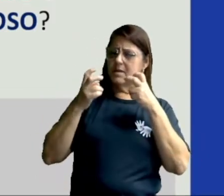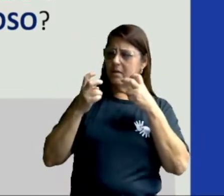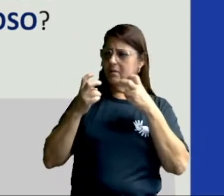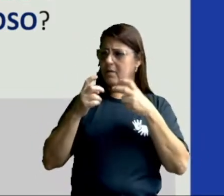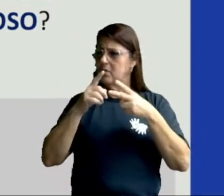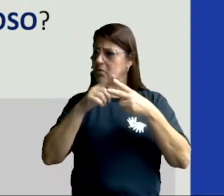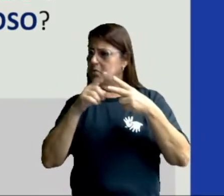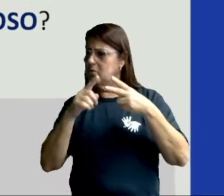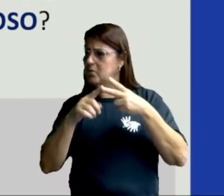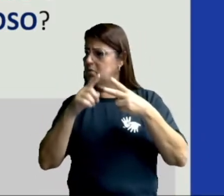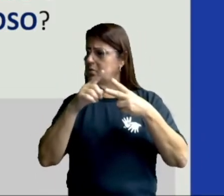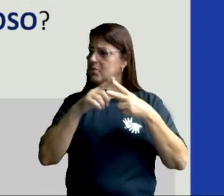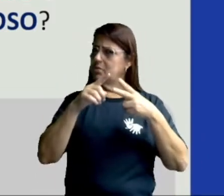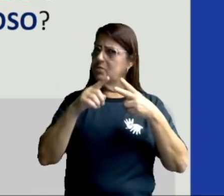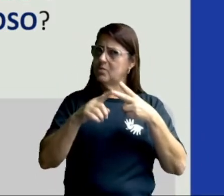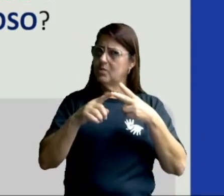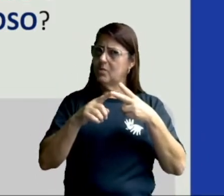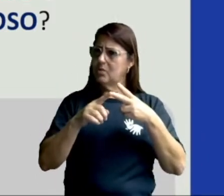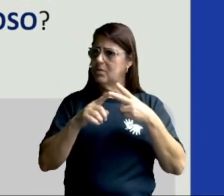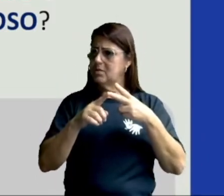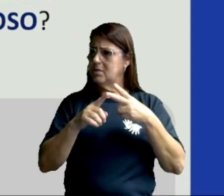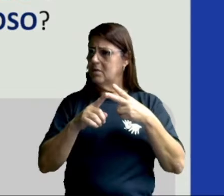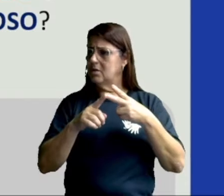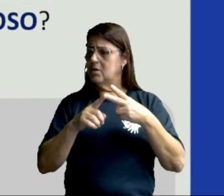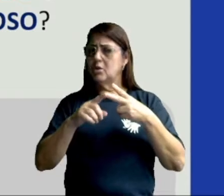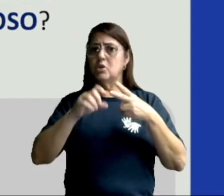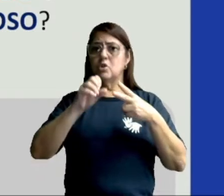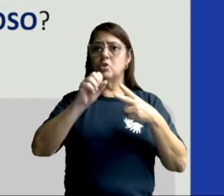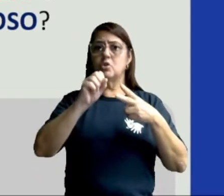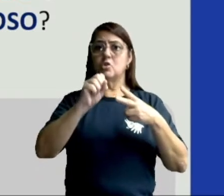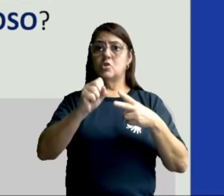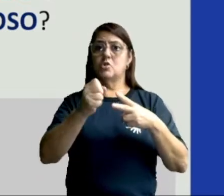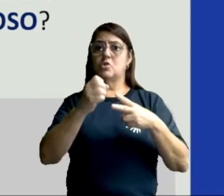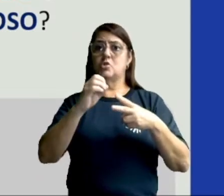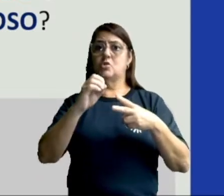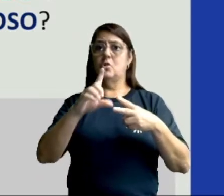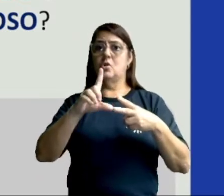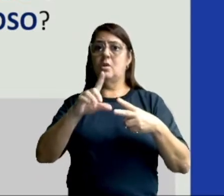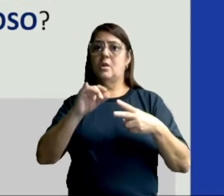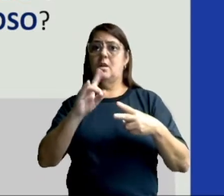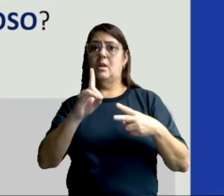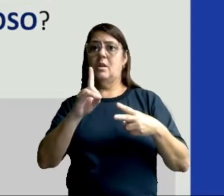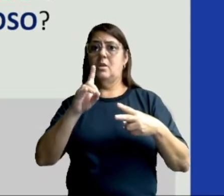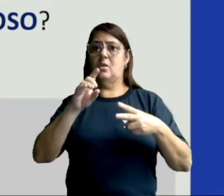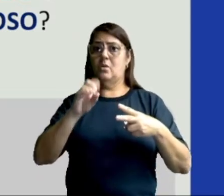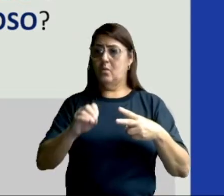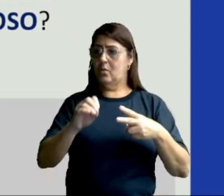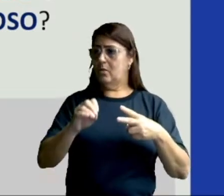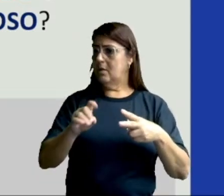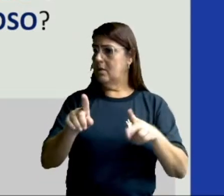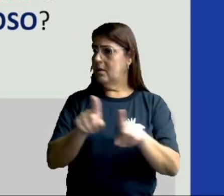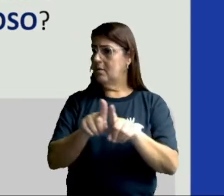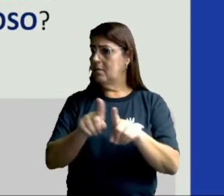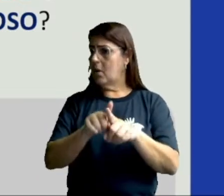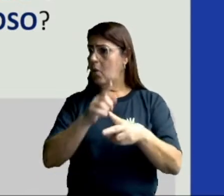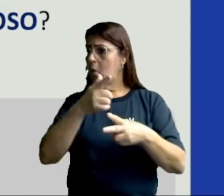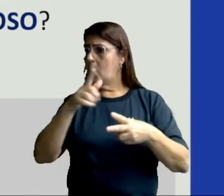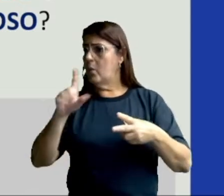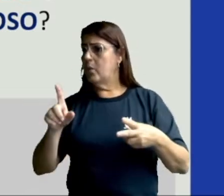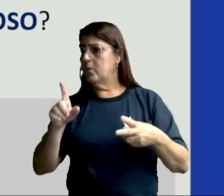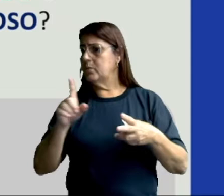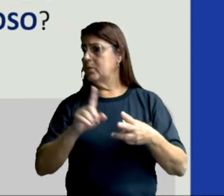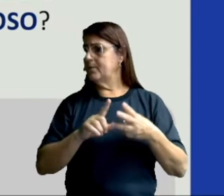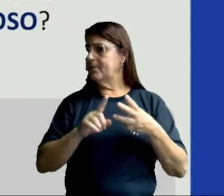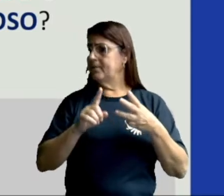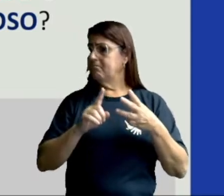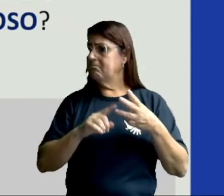ambos estão no seu estado sólido, tá certo? Outros tipos de materiais, como por